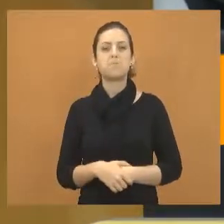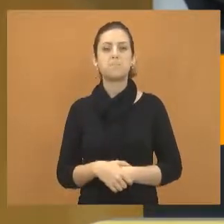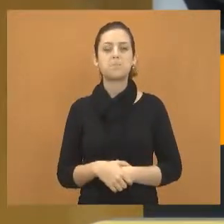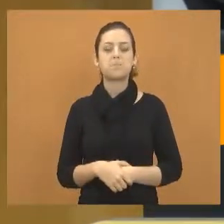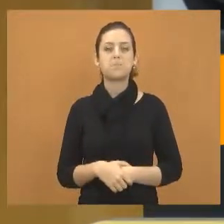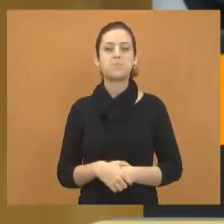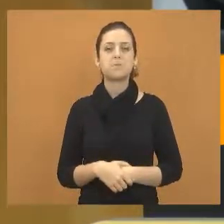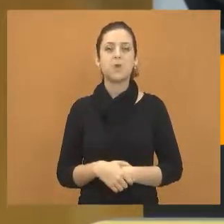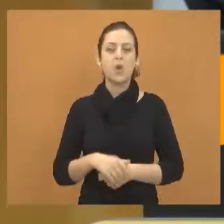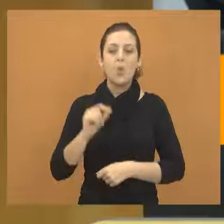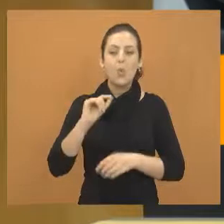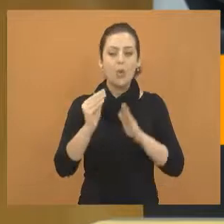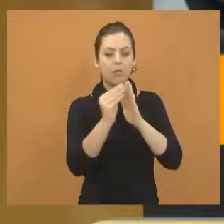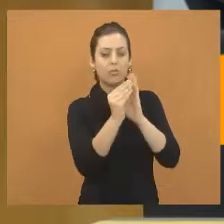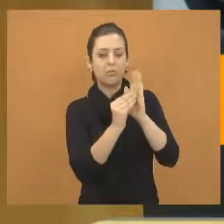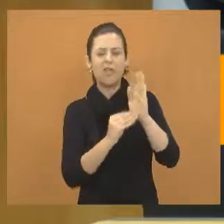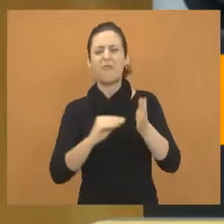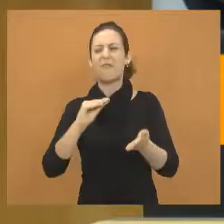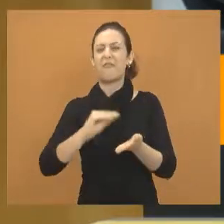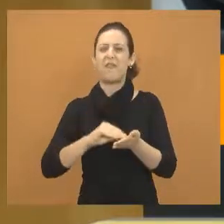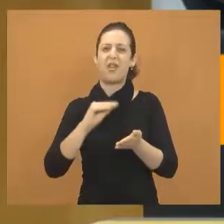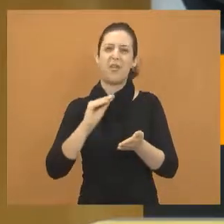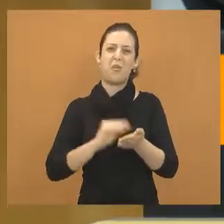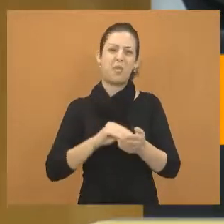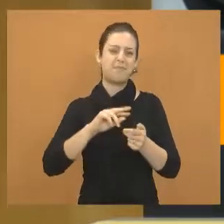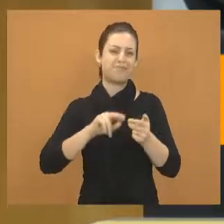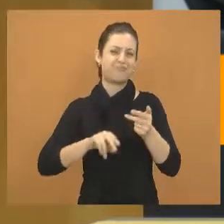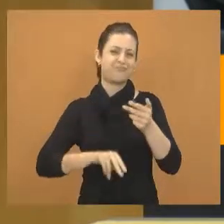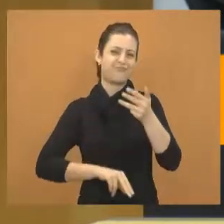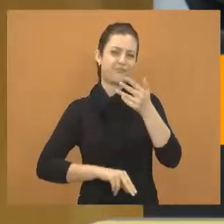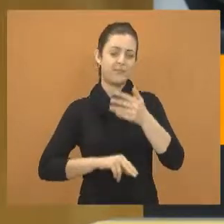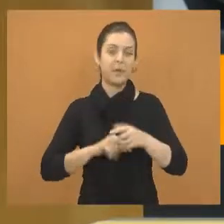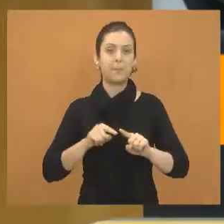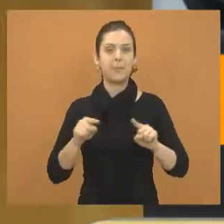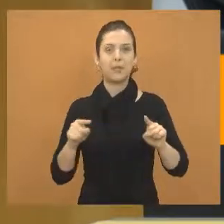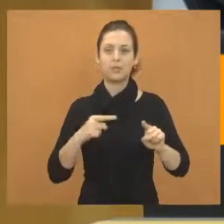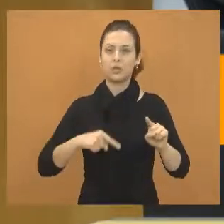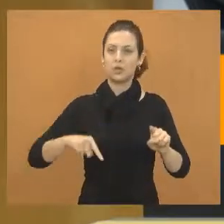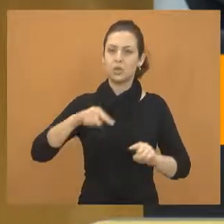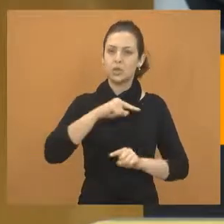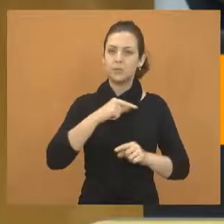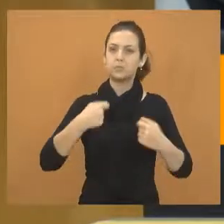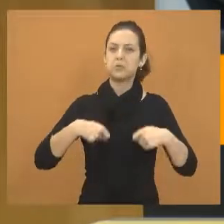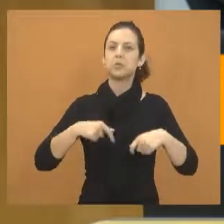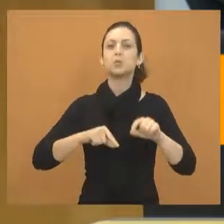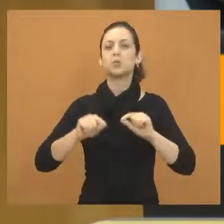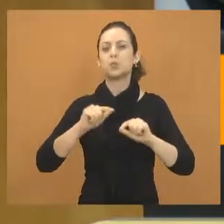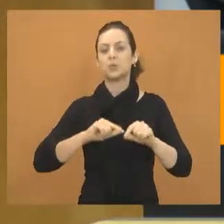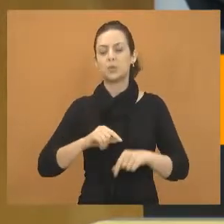acho que o que está ali ainda falta muito, mas eu acho que a gente tem que ter